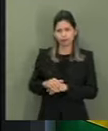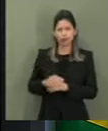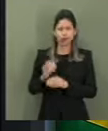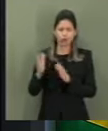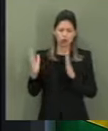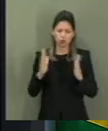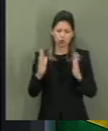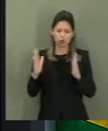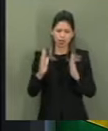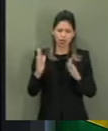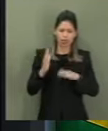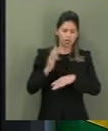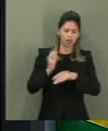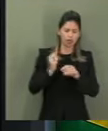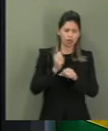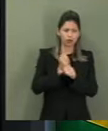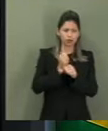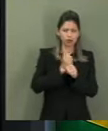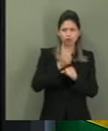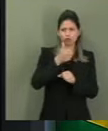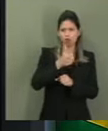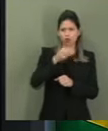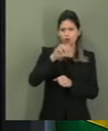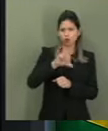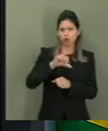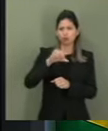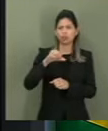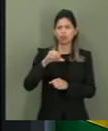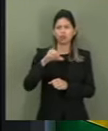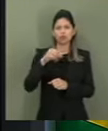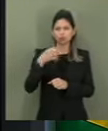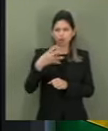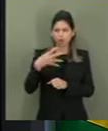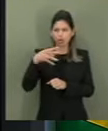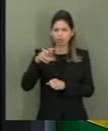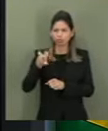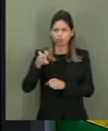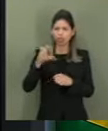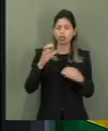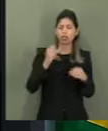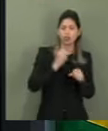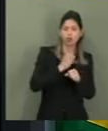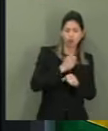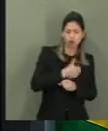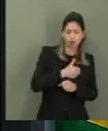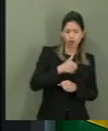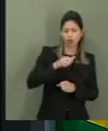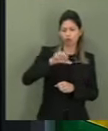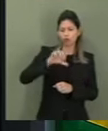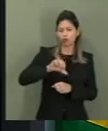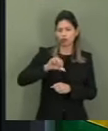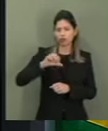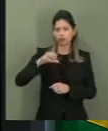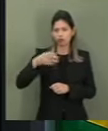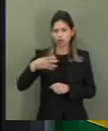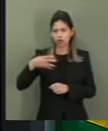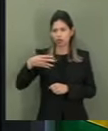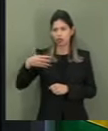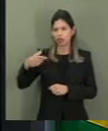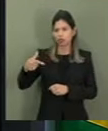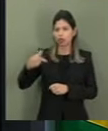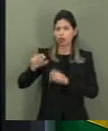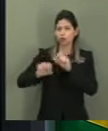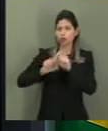1835 e 1845 tentou ser independente do Império, criando